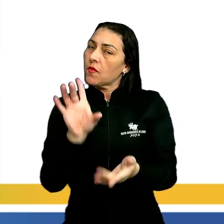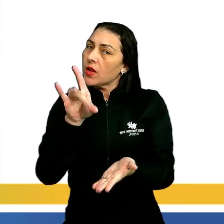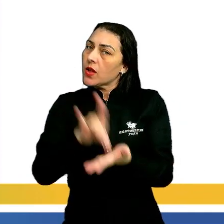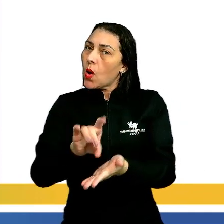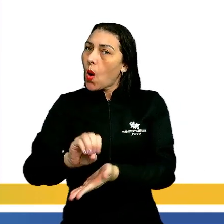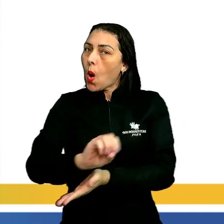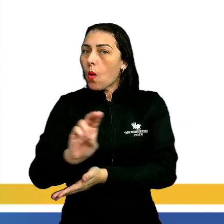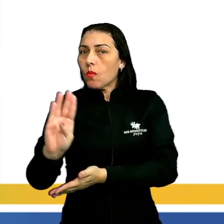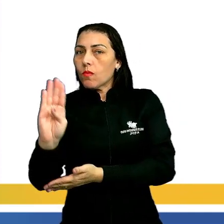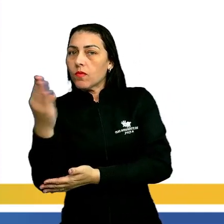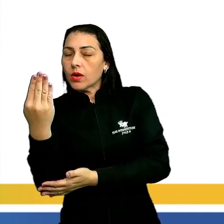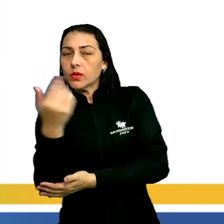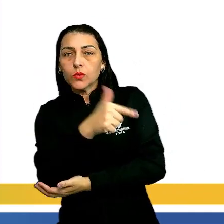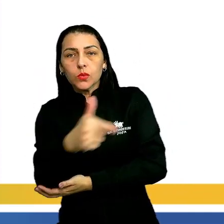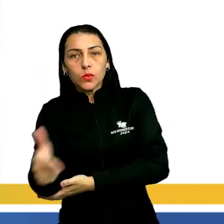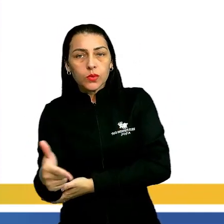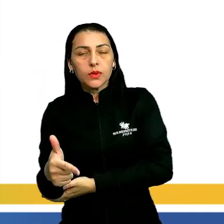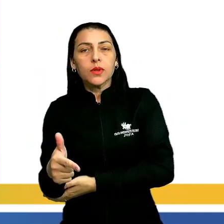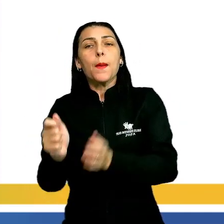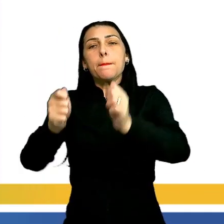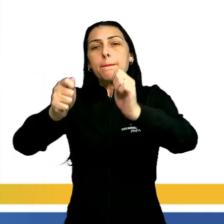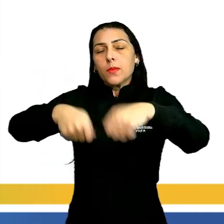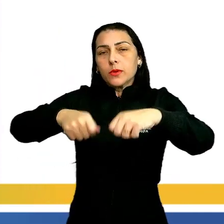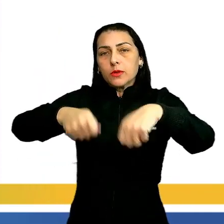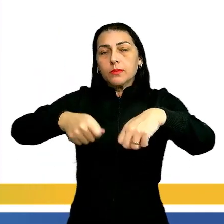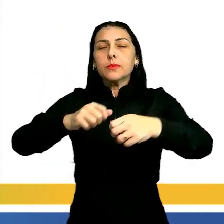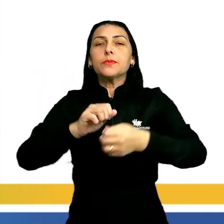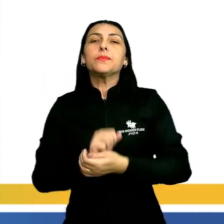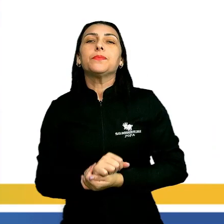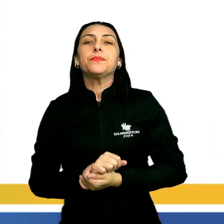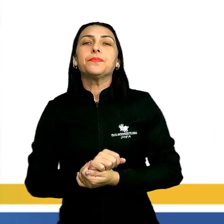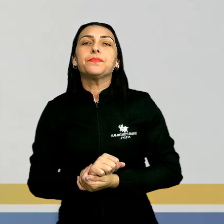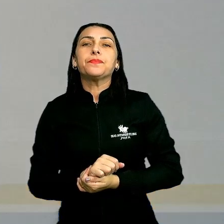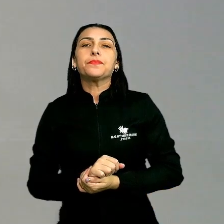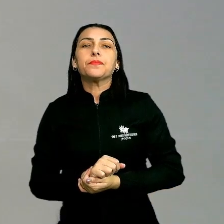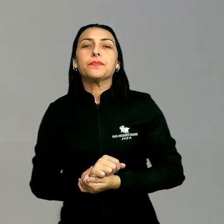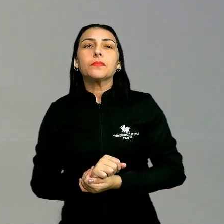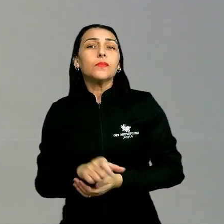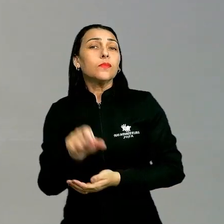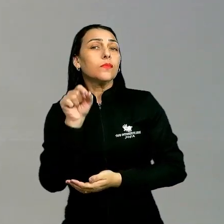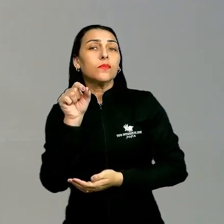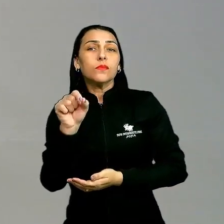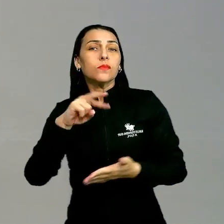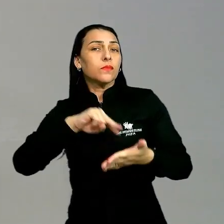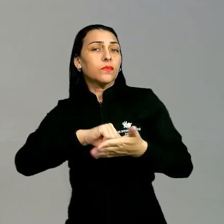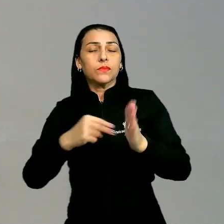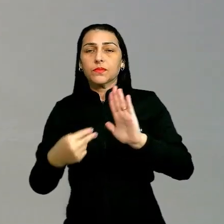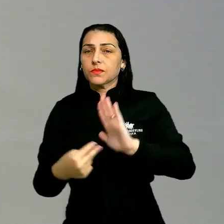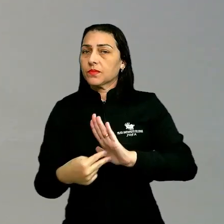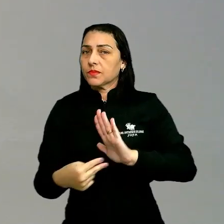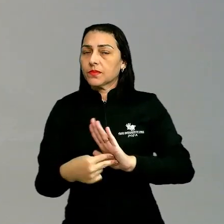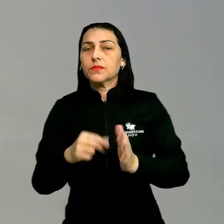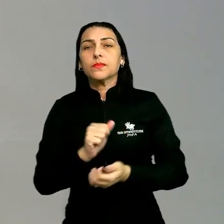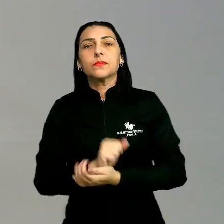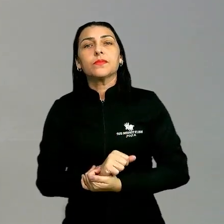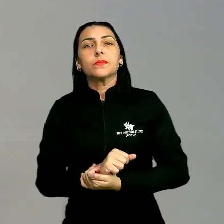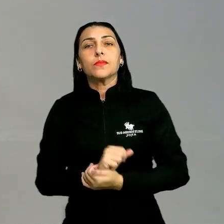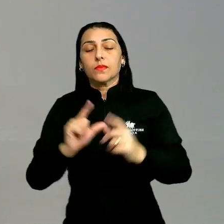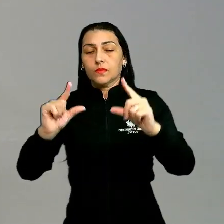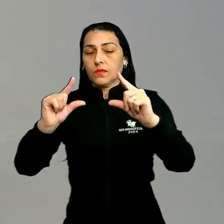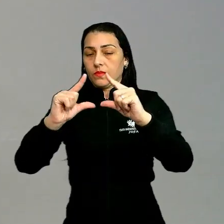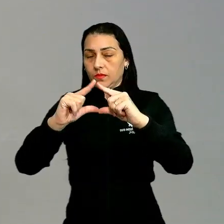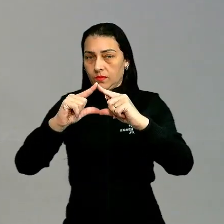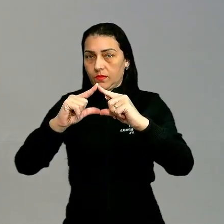verdadeira ou falsa, não existindo uma possibilidade. Então, o que isso vai significar?